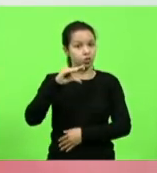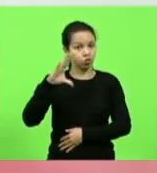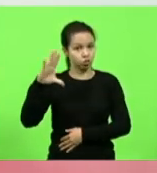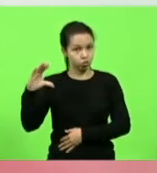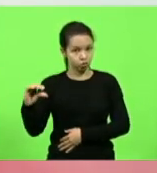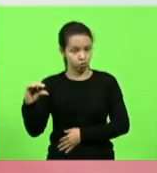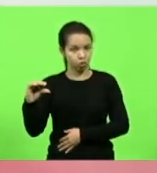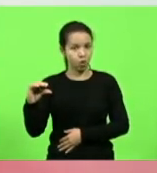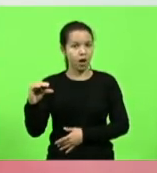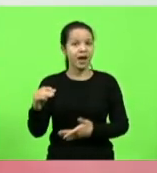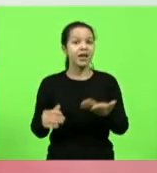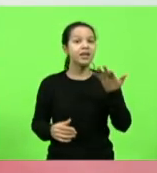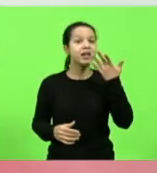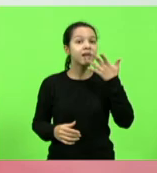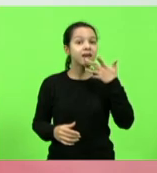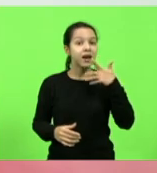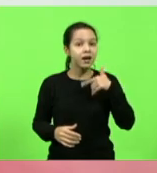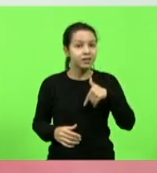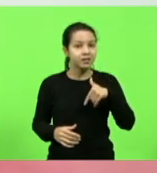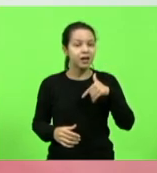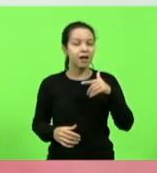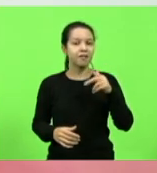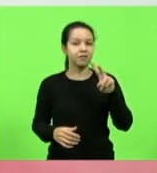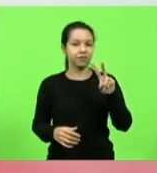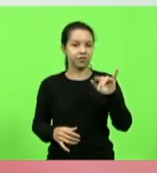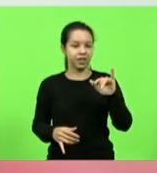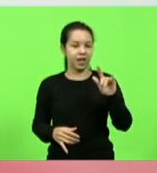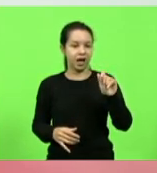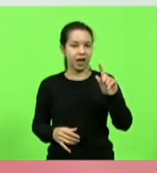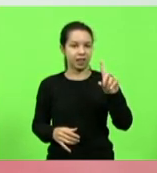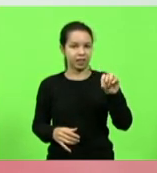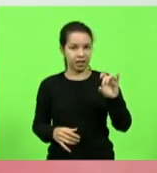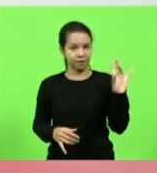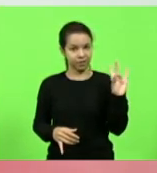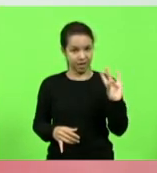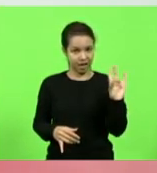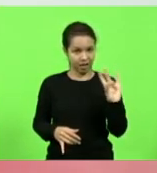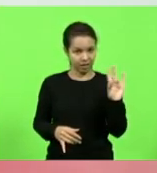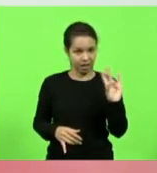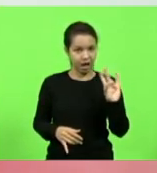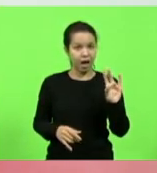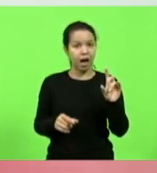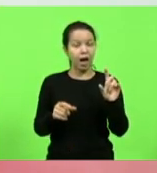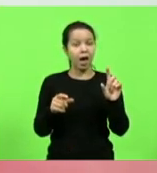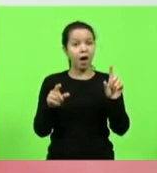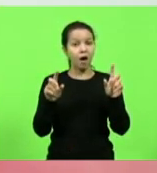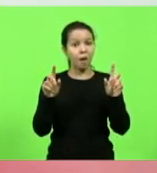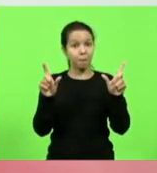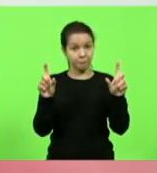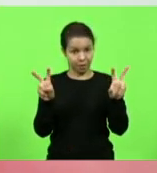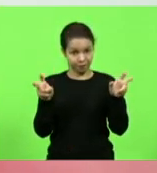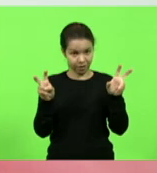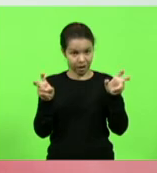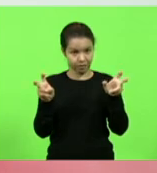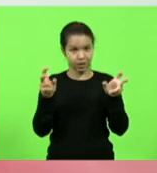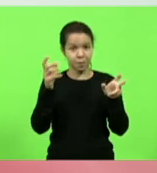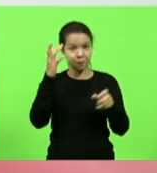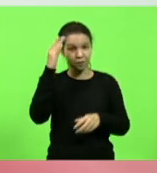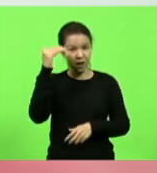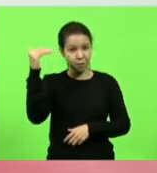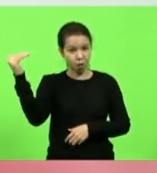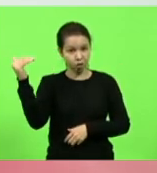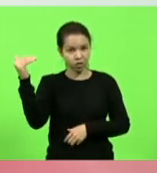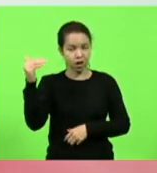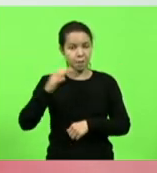é um termo que se tornou muito popular em 2004 na figura do ativista Irã